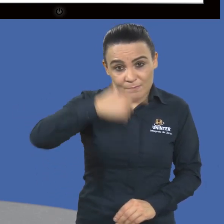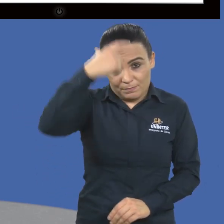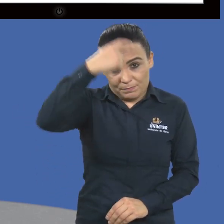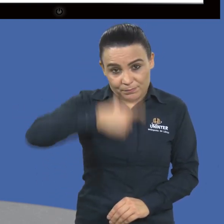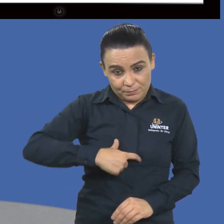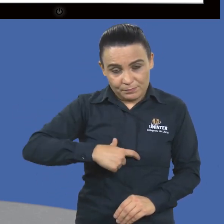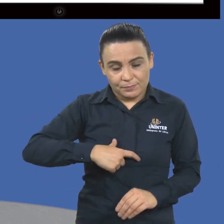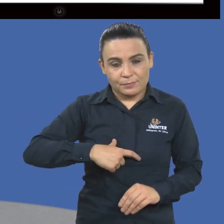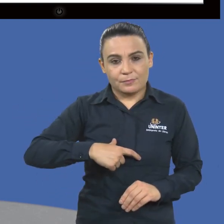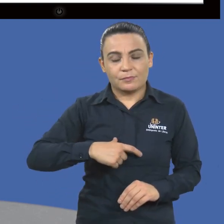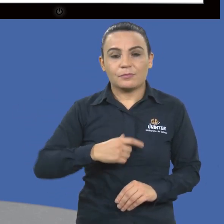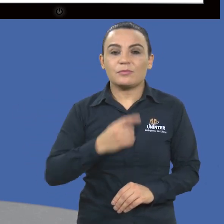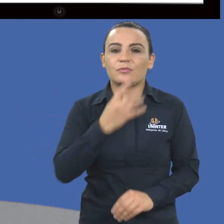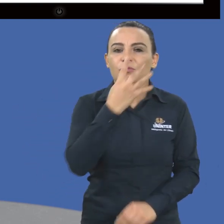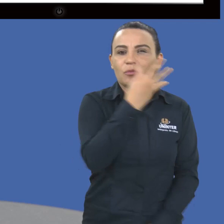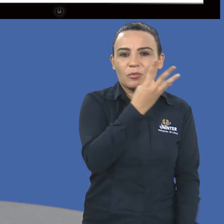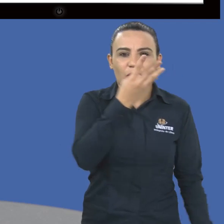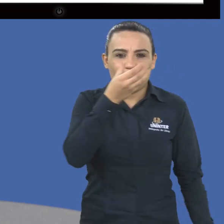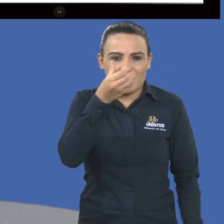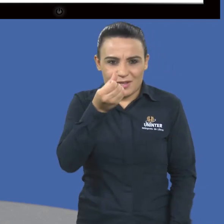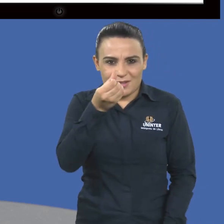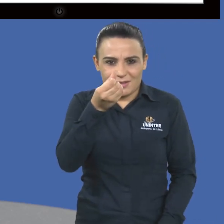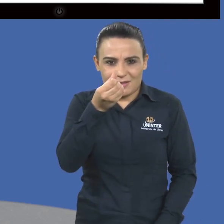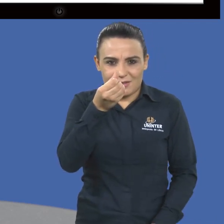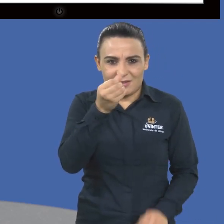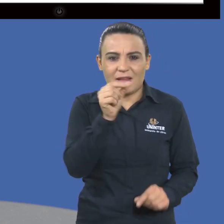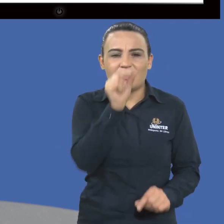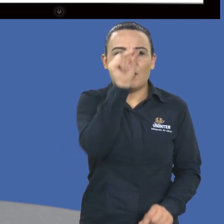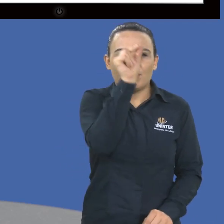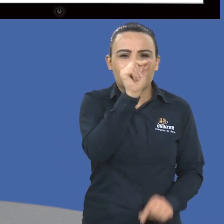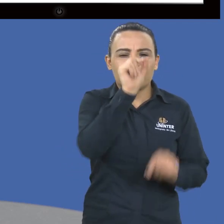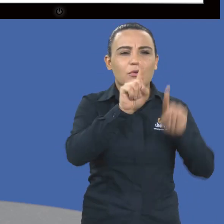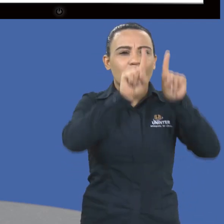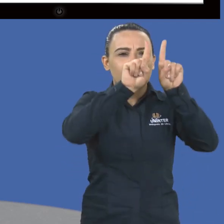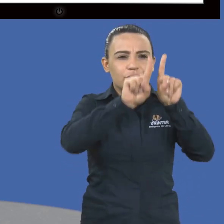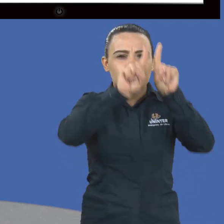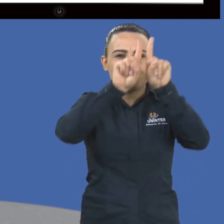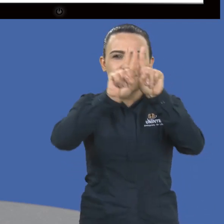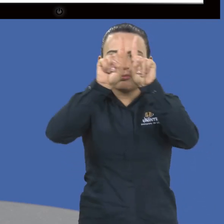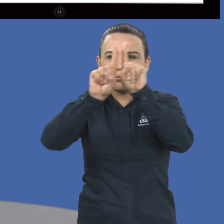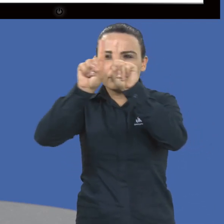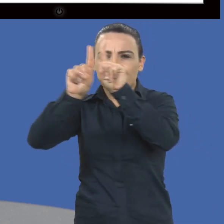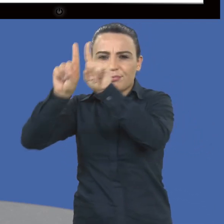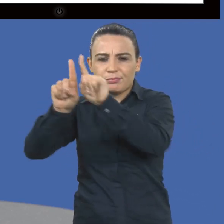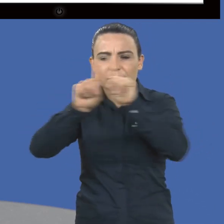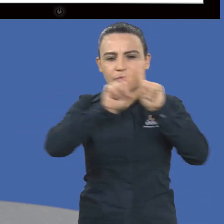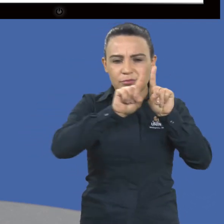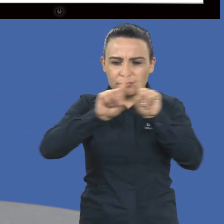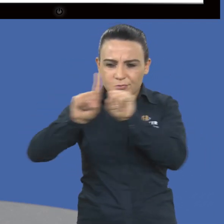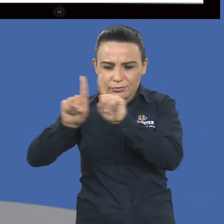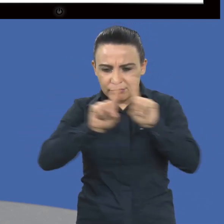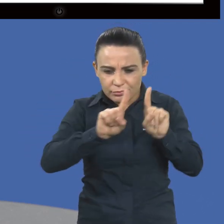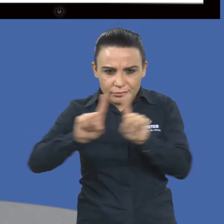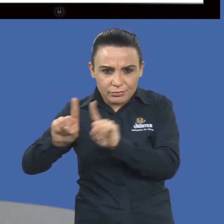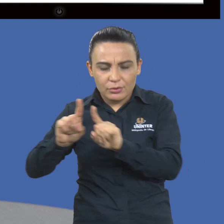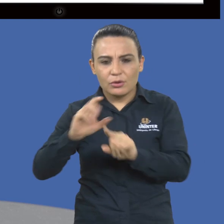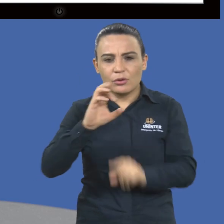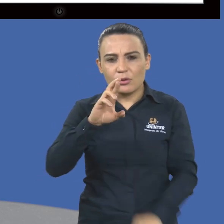nossa espécie humana está tão estabilizada com 46 cromossomos que toda vez que